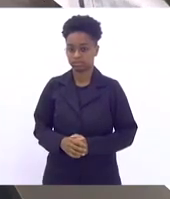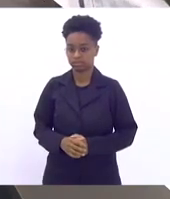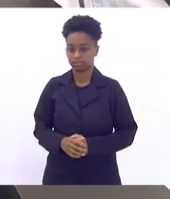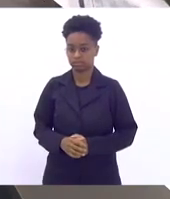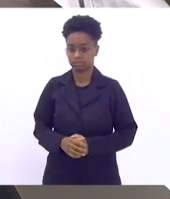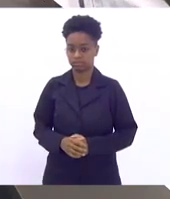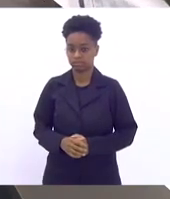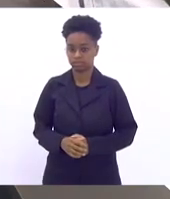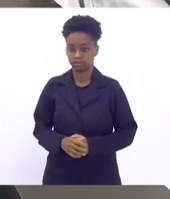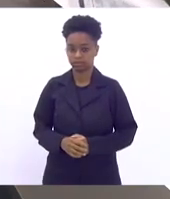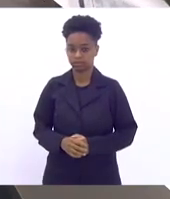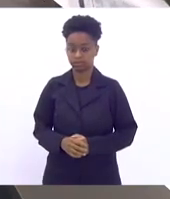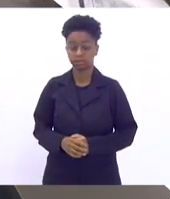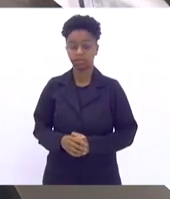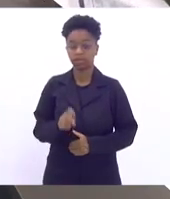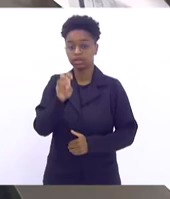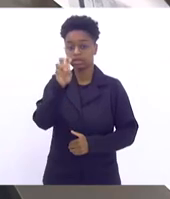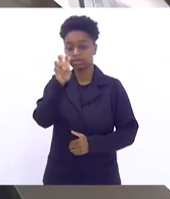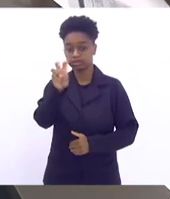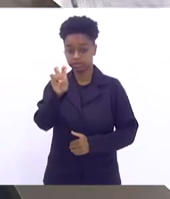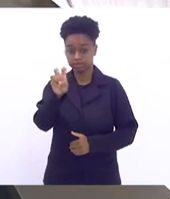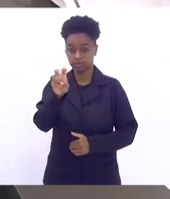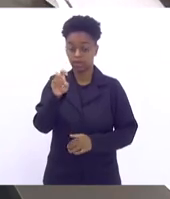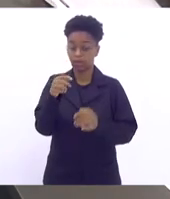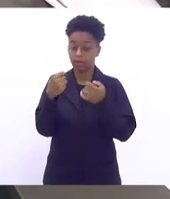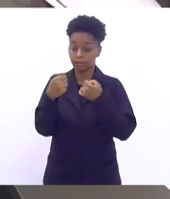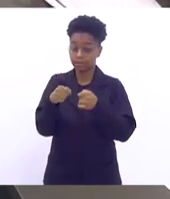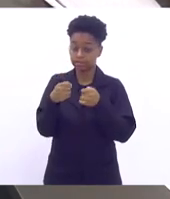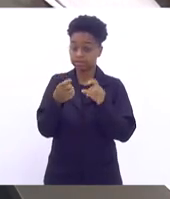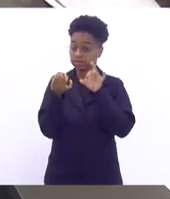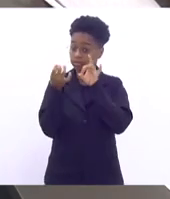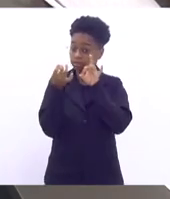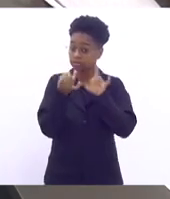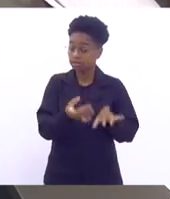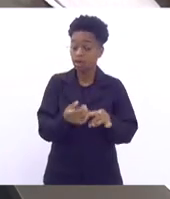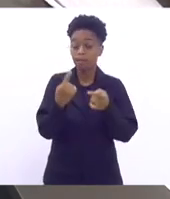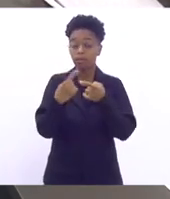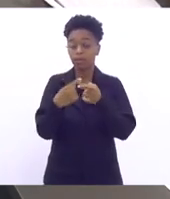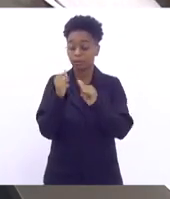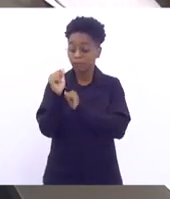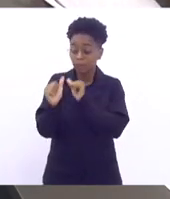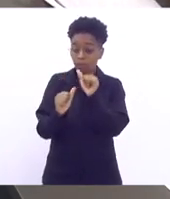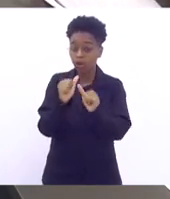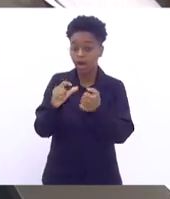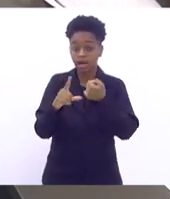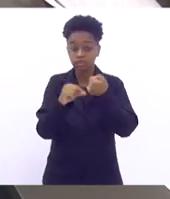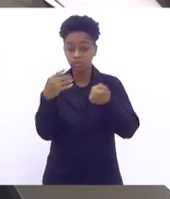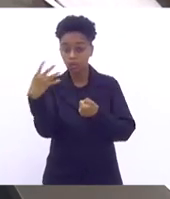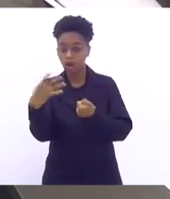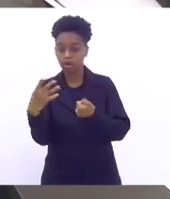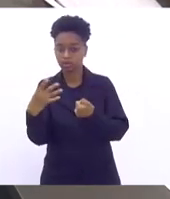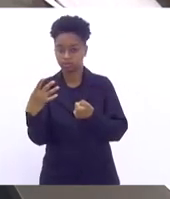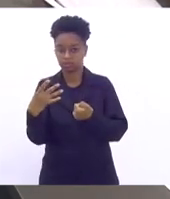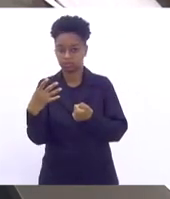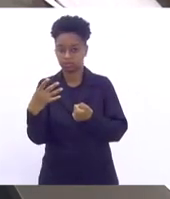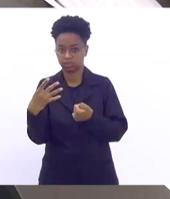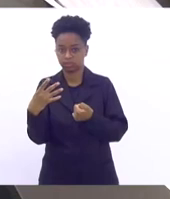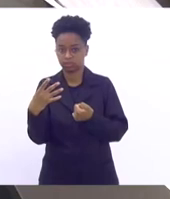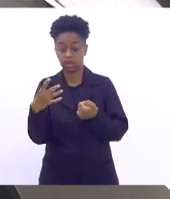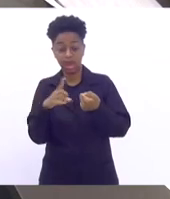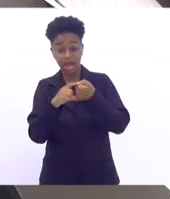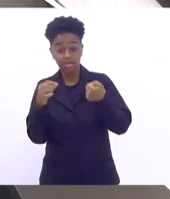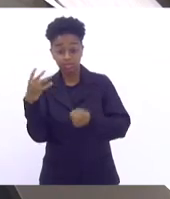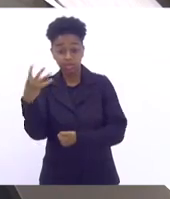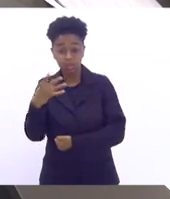A5 seu presidente tem que ser rejeitada porque ele tá modificando o artigo 4º o artigo